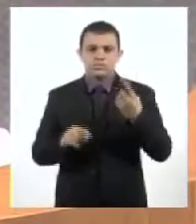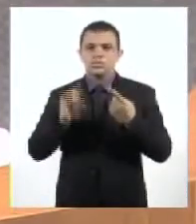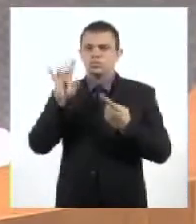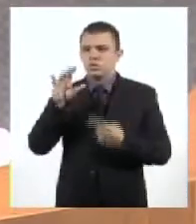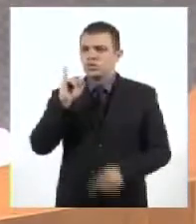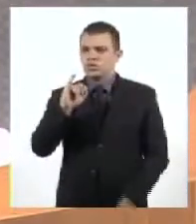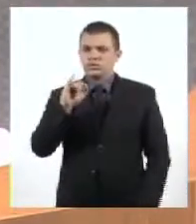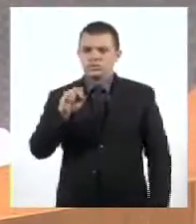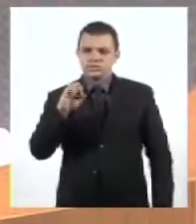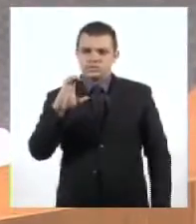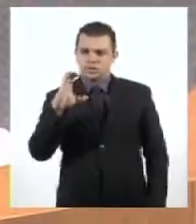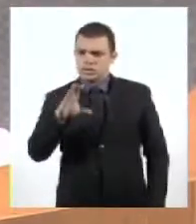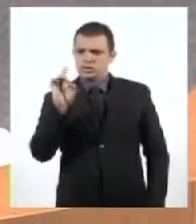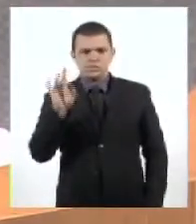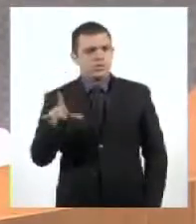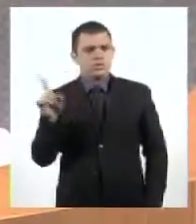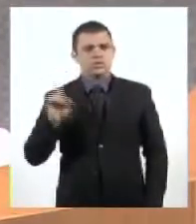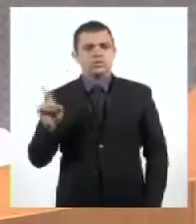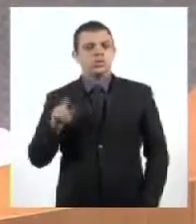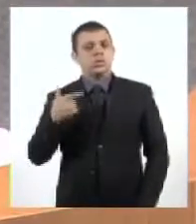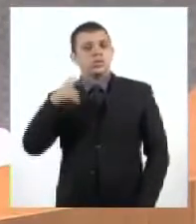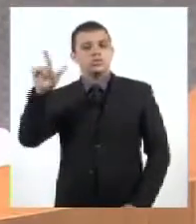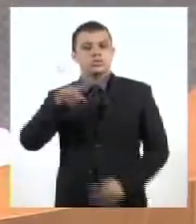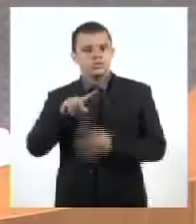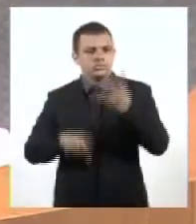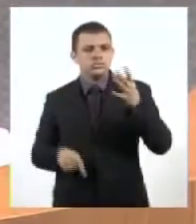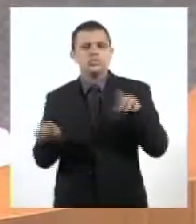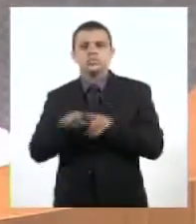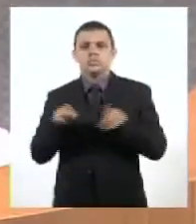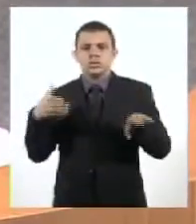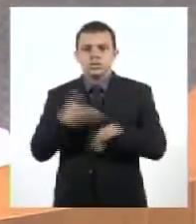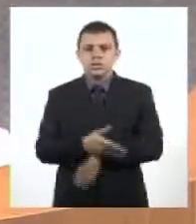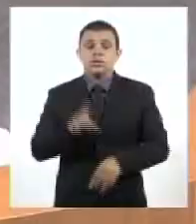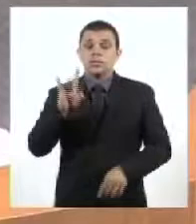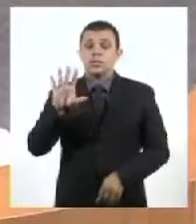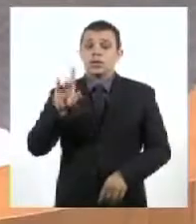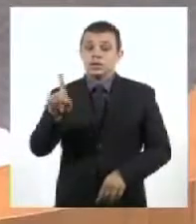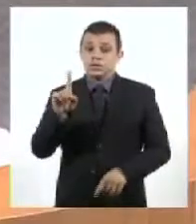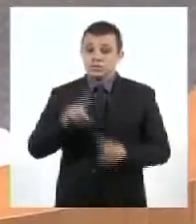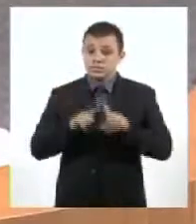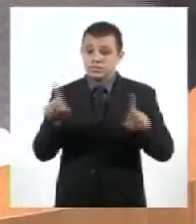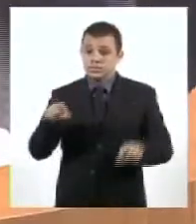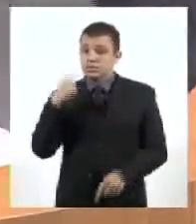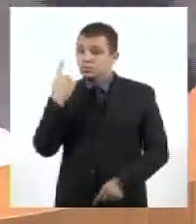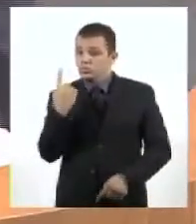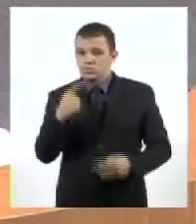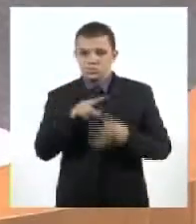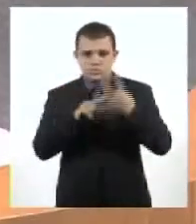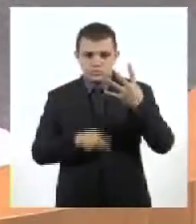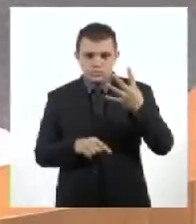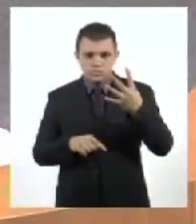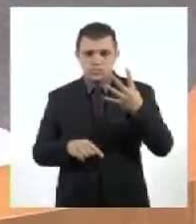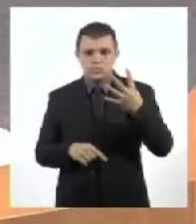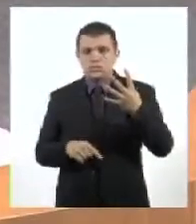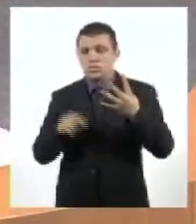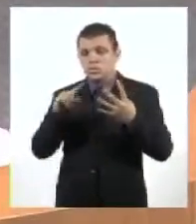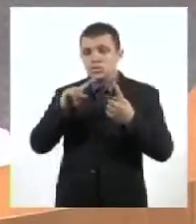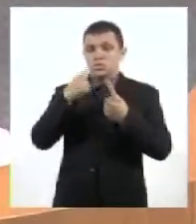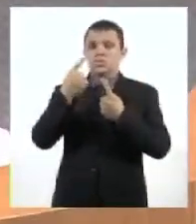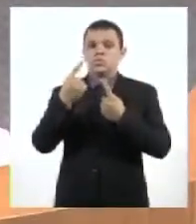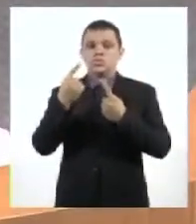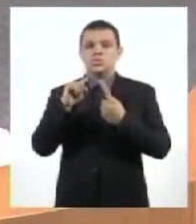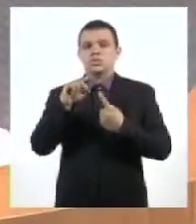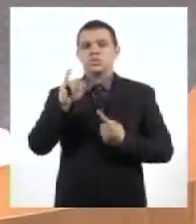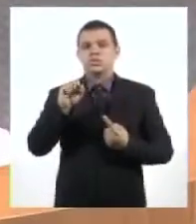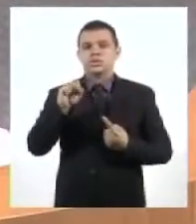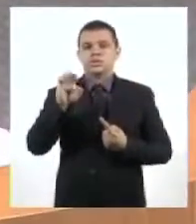entidades participaram. E apenas o ISEC se habilitou para a segunda fase da licitação. Existiam